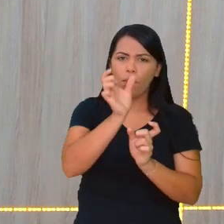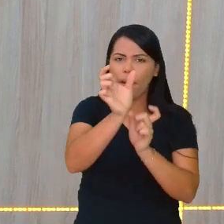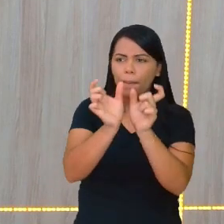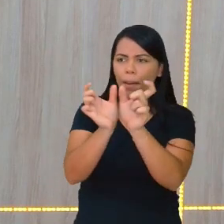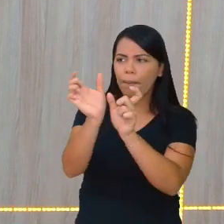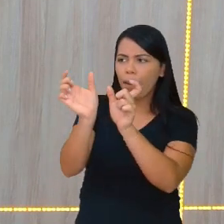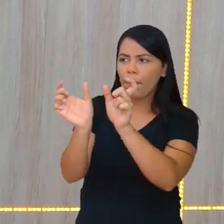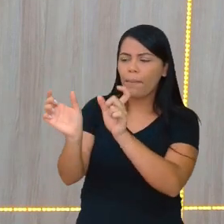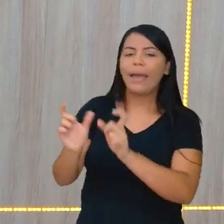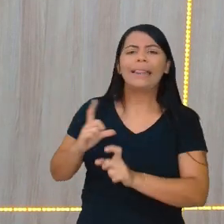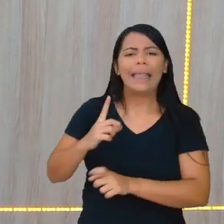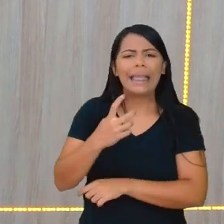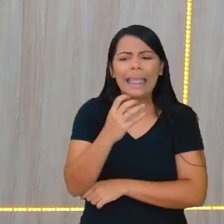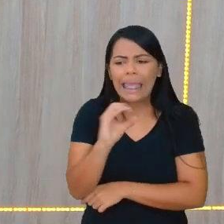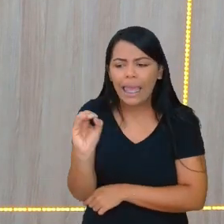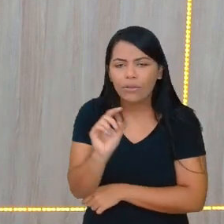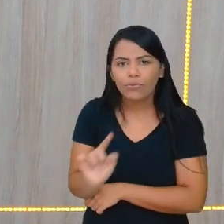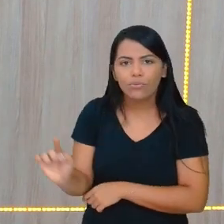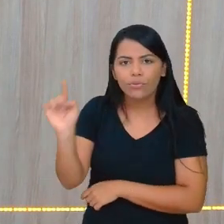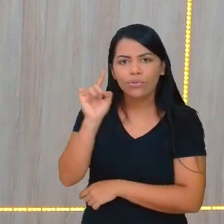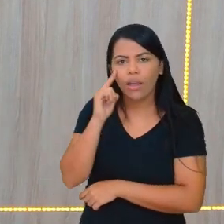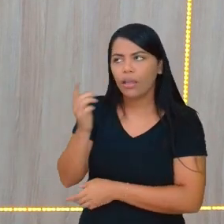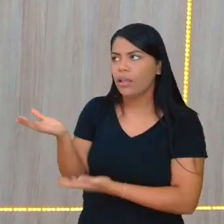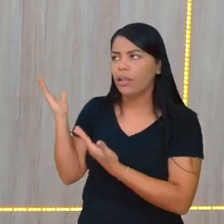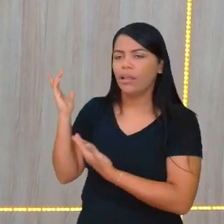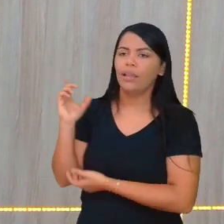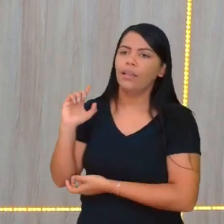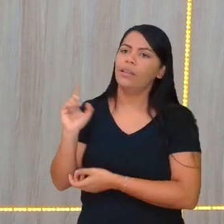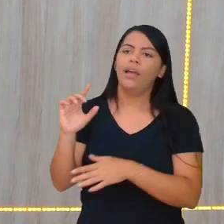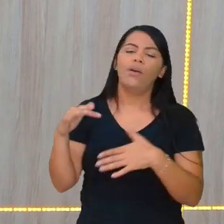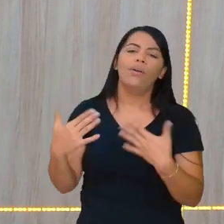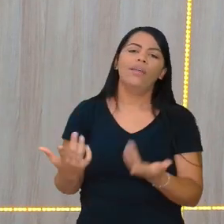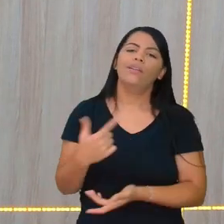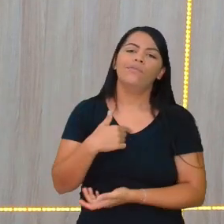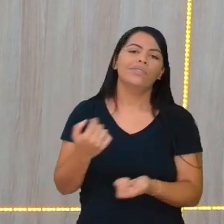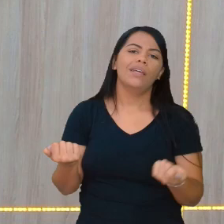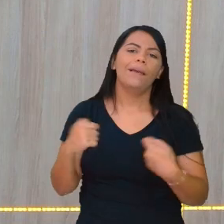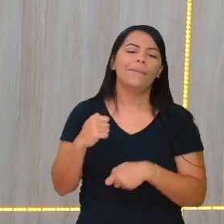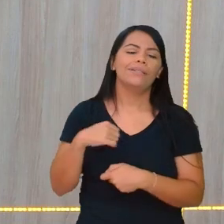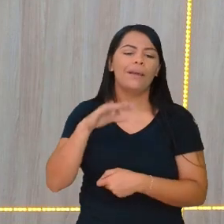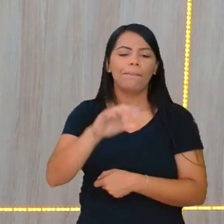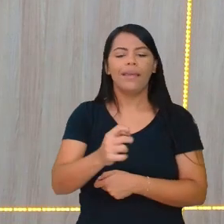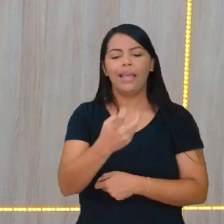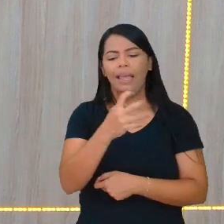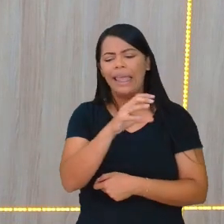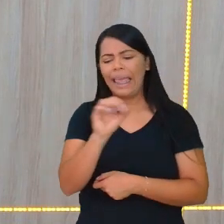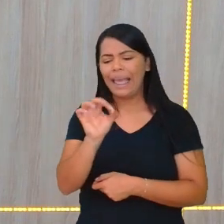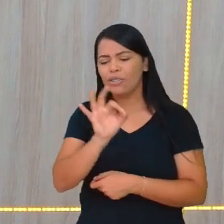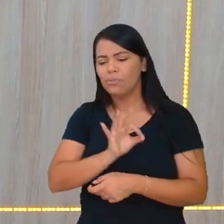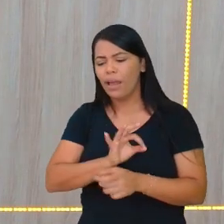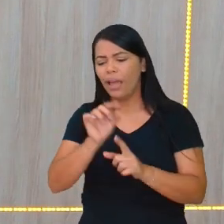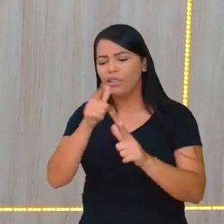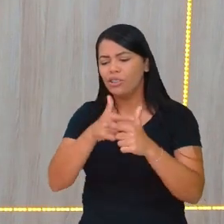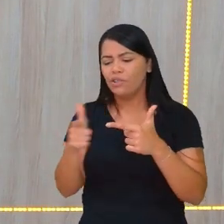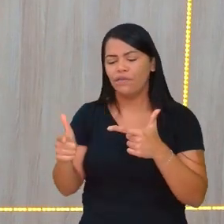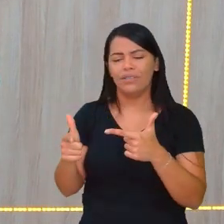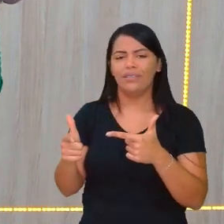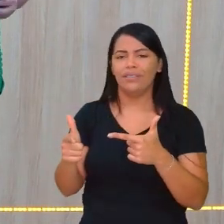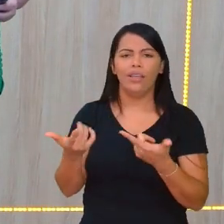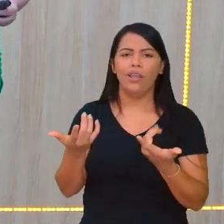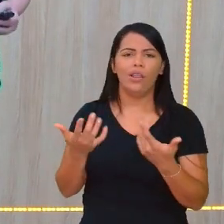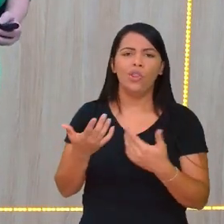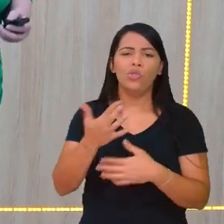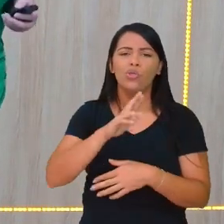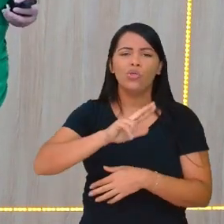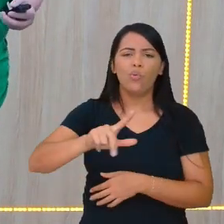tem um valor. O que é que você tem que fazer? Somar todos os bonequinhos, pegar 500 e dividir. Veja que não é isso que a gente quer com gráficos. A